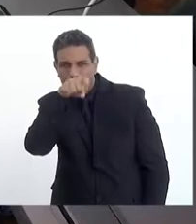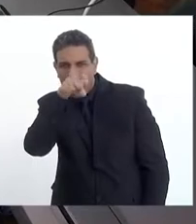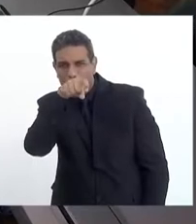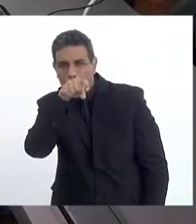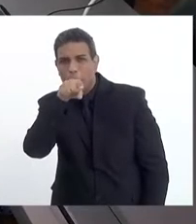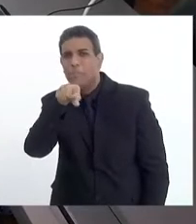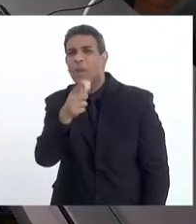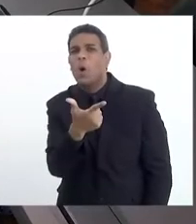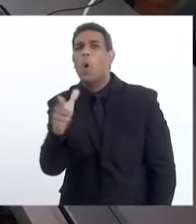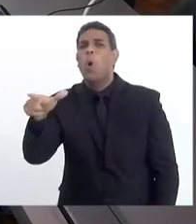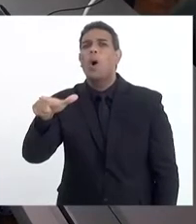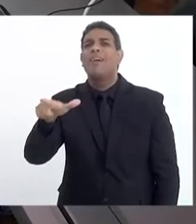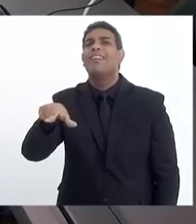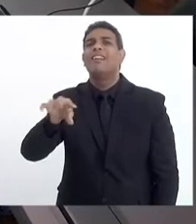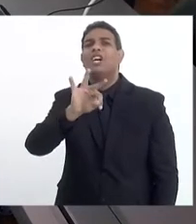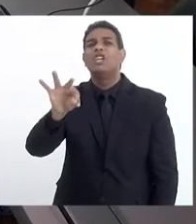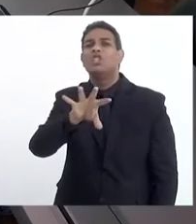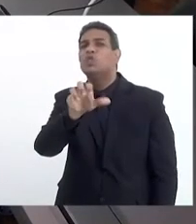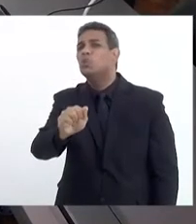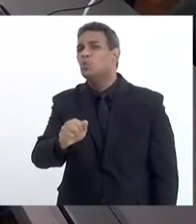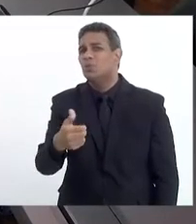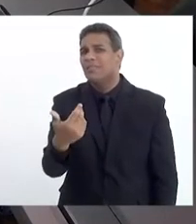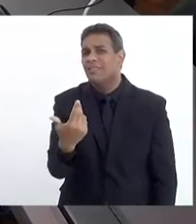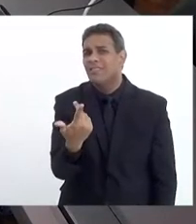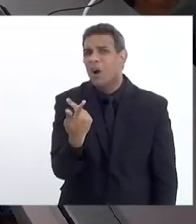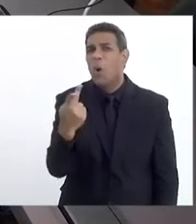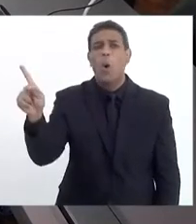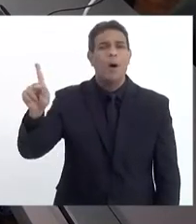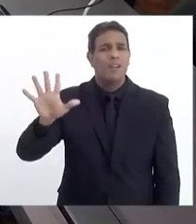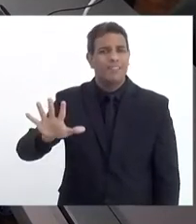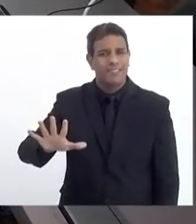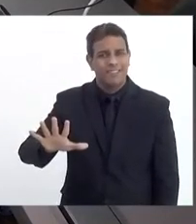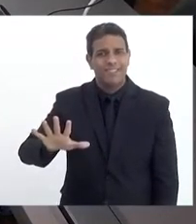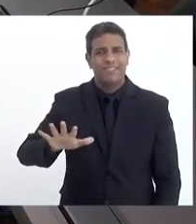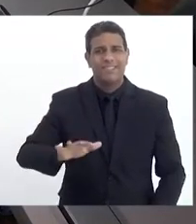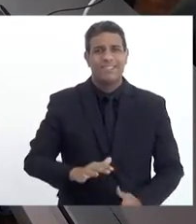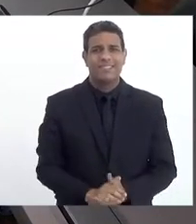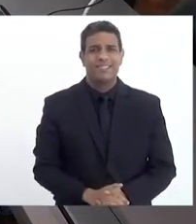Não, ele é salgueiro, ele é da Tijuca. Ele é da Tijuca, por favor.